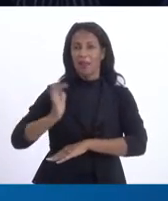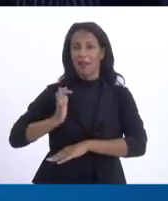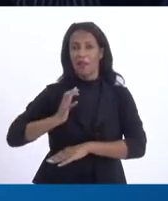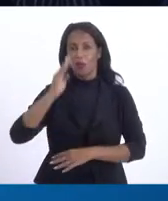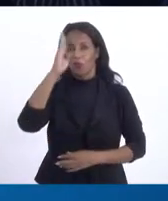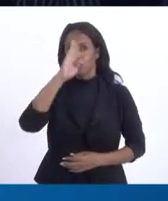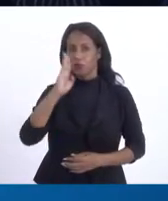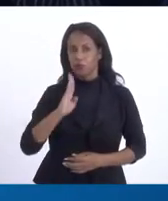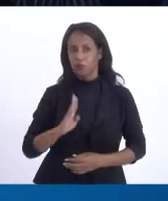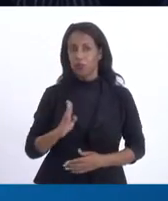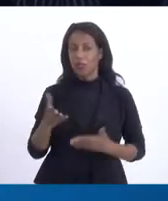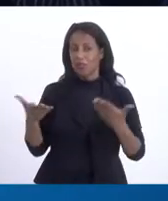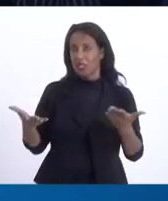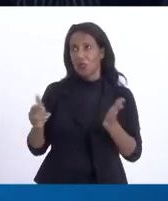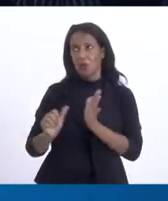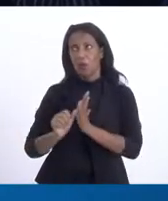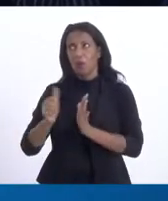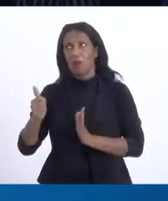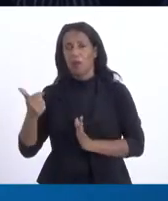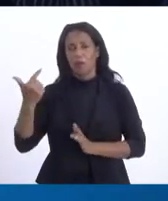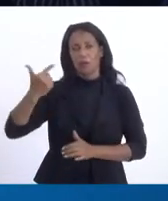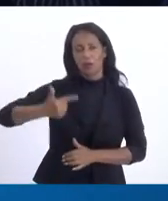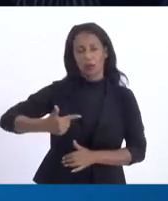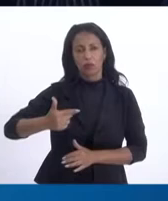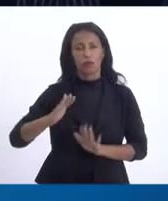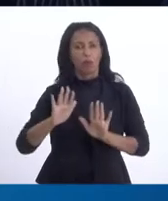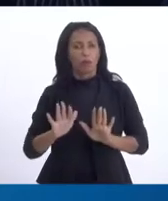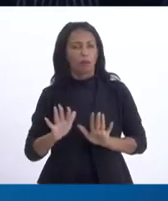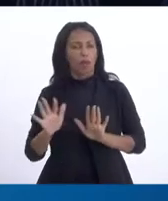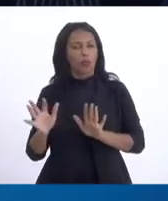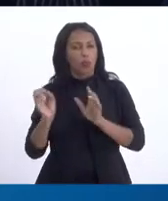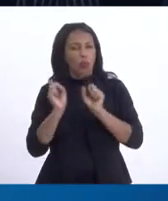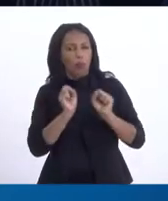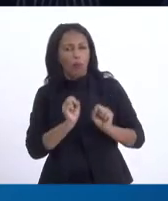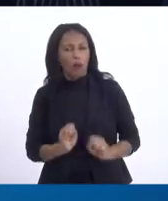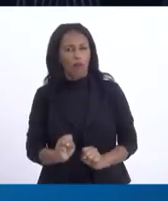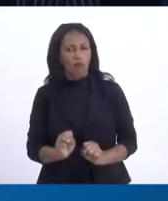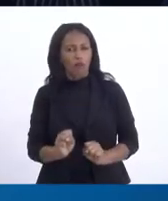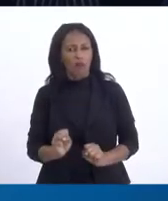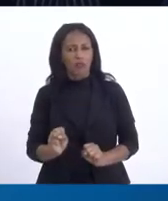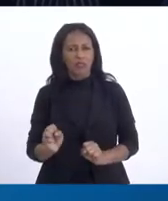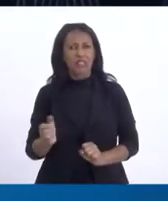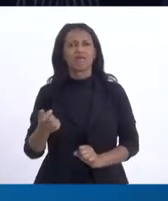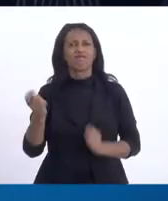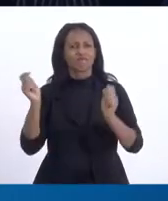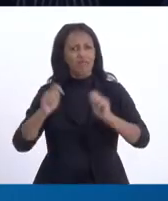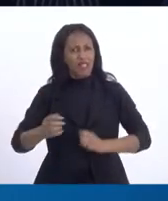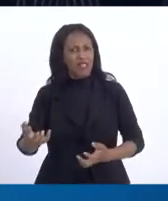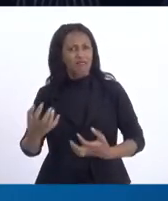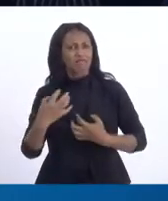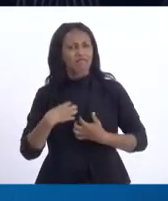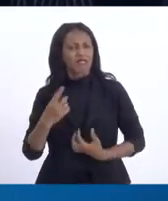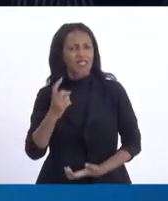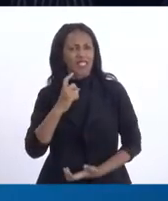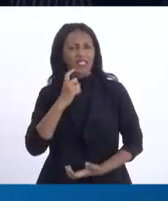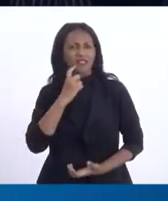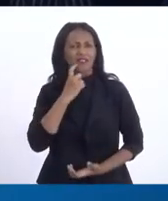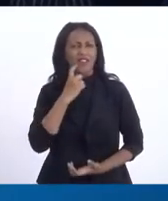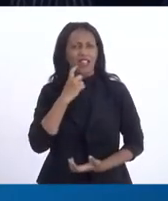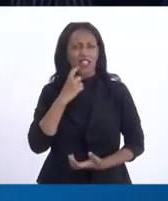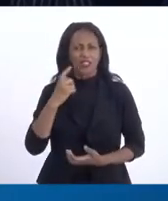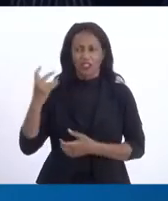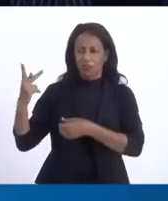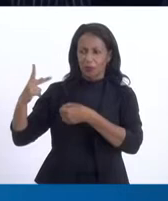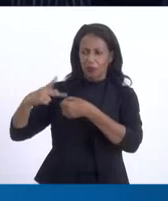Brasil, se não é o primeiro, é o segundo, mas com um potencial invejável, não é só de